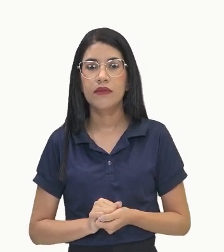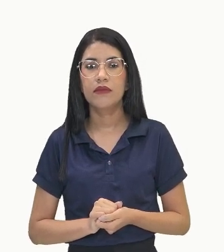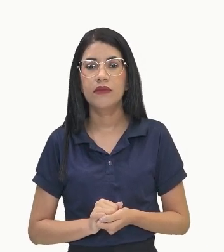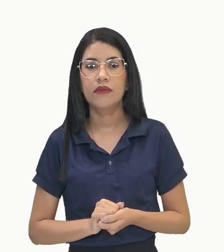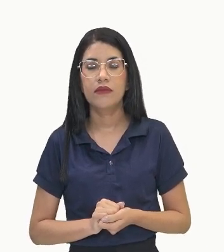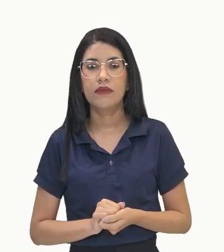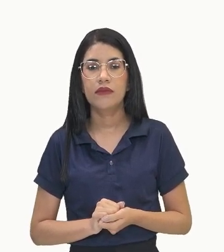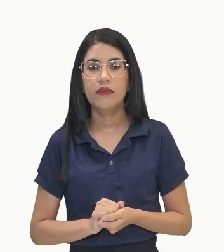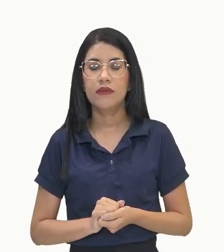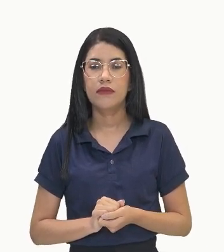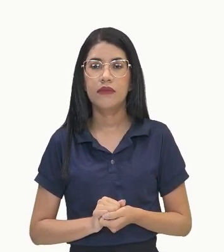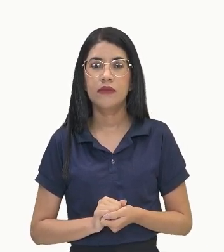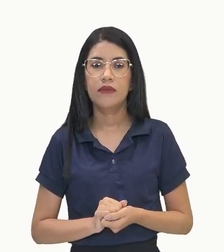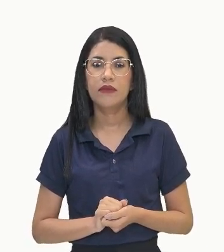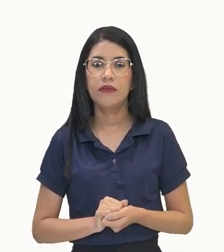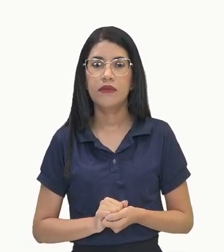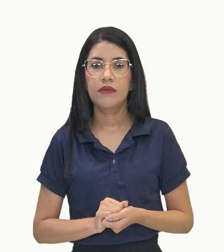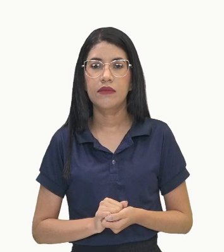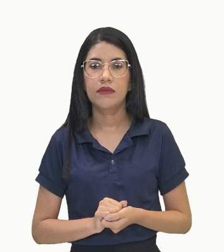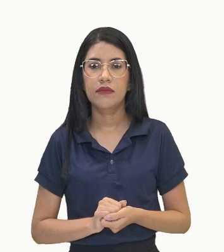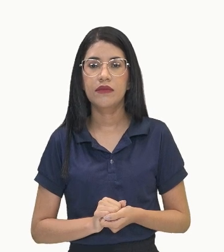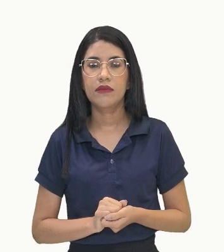aí nós teremos